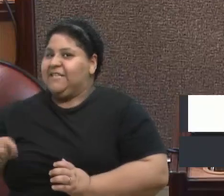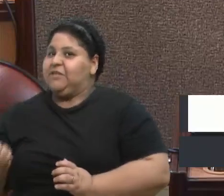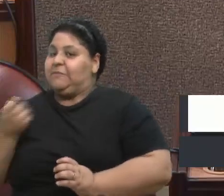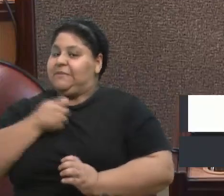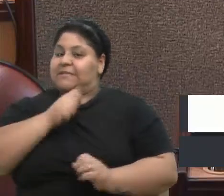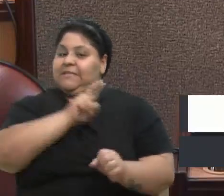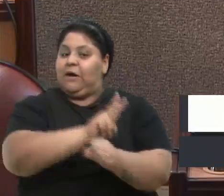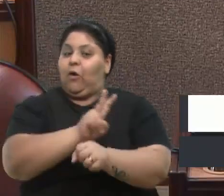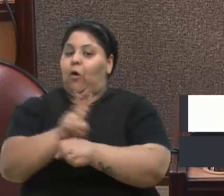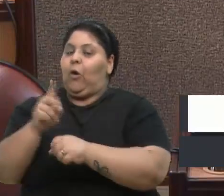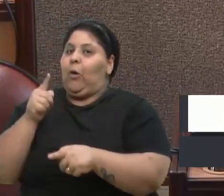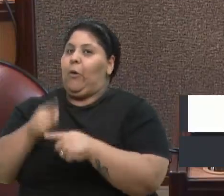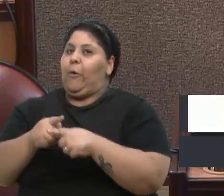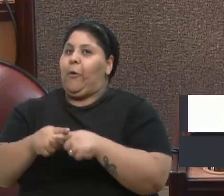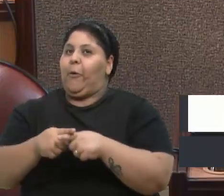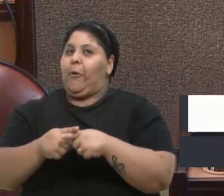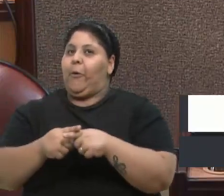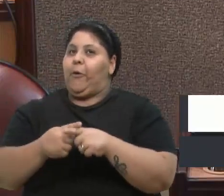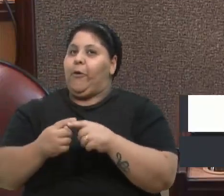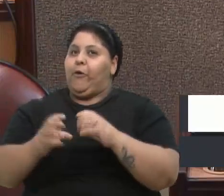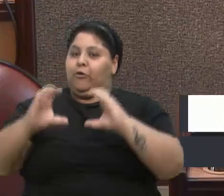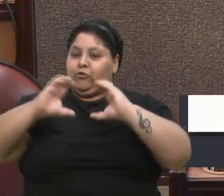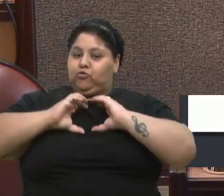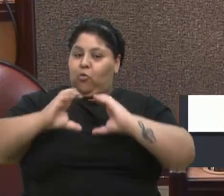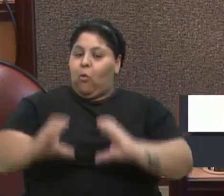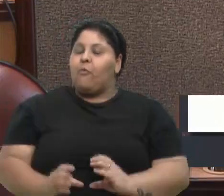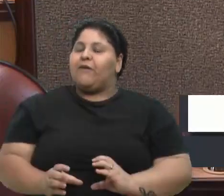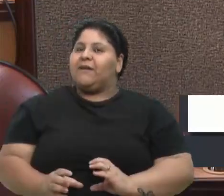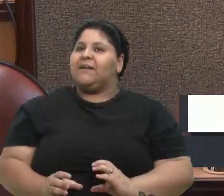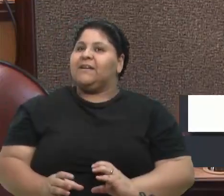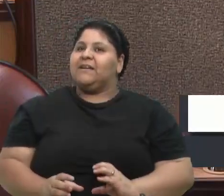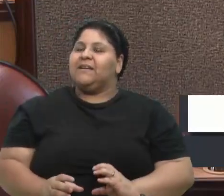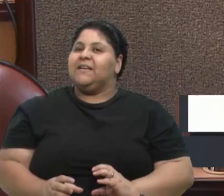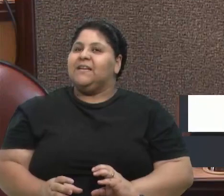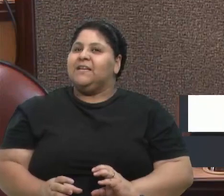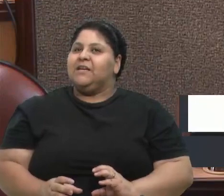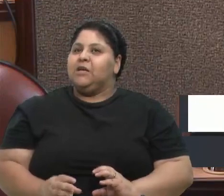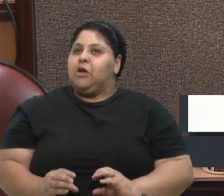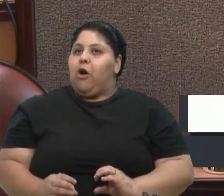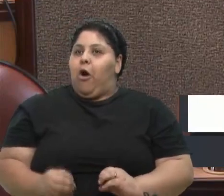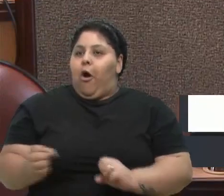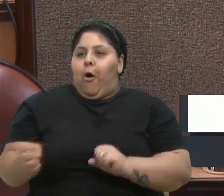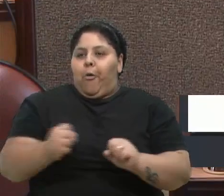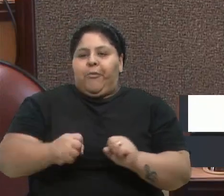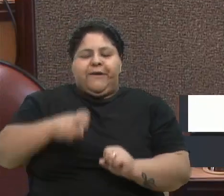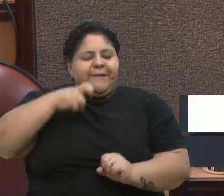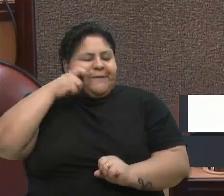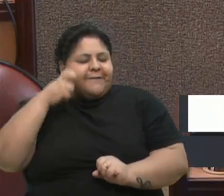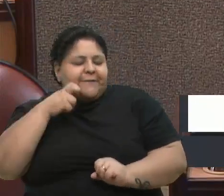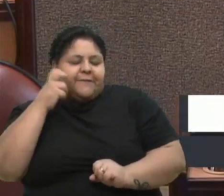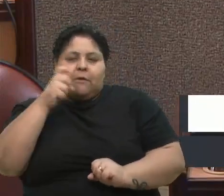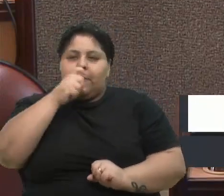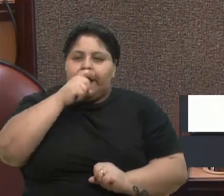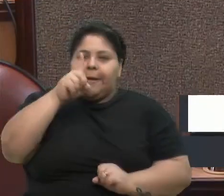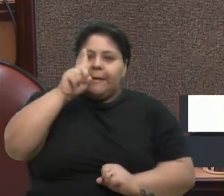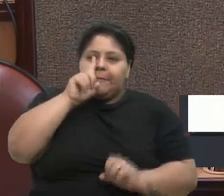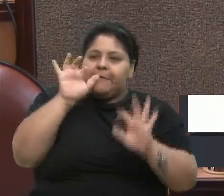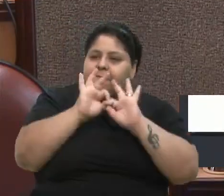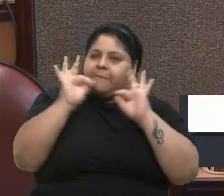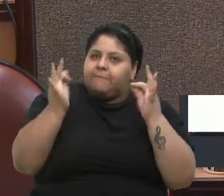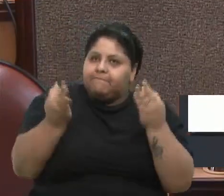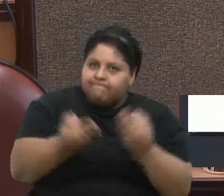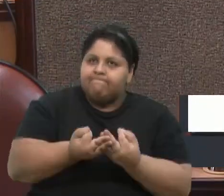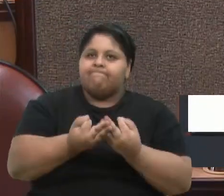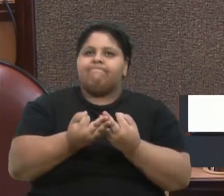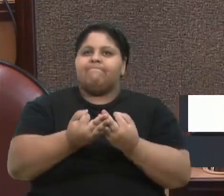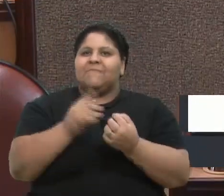porque muitas vezes os nossos comportamentos, né, acabam constrangendo pais, mães, familiares a